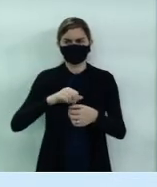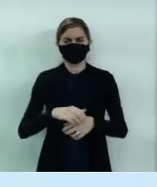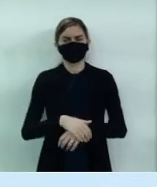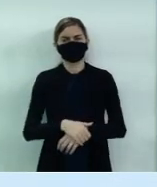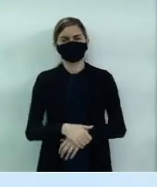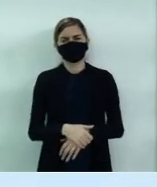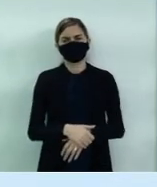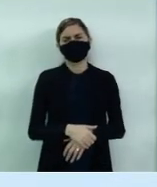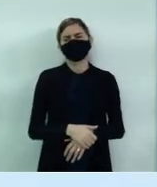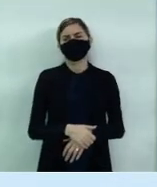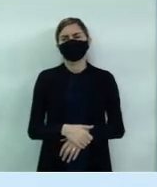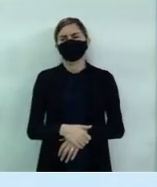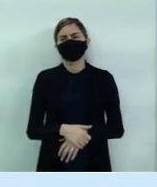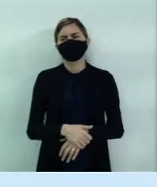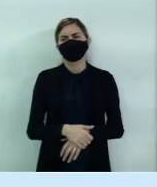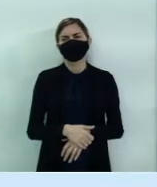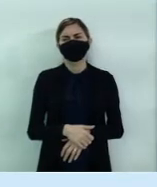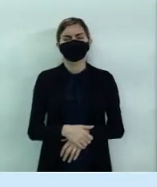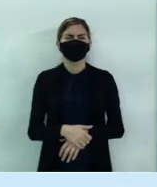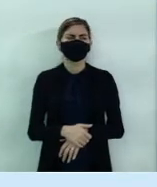líquido.